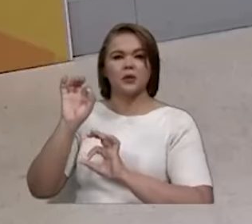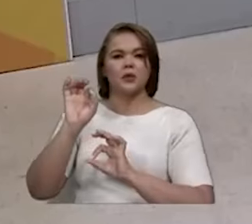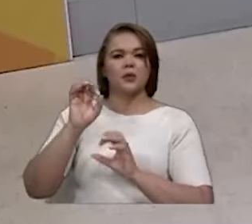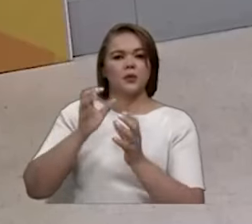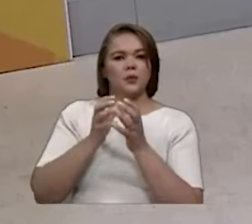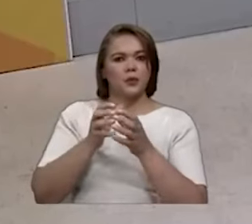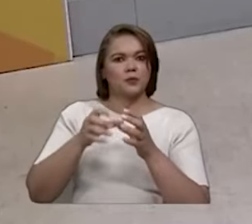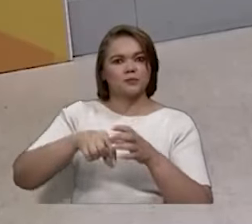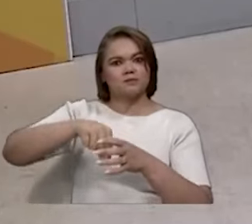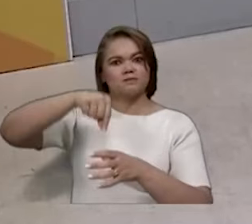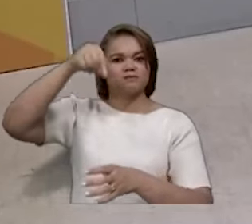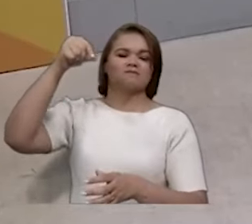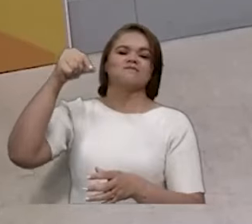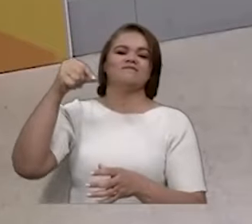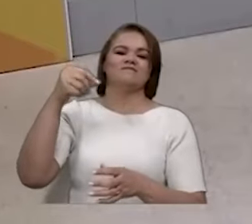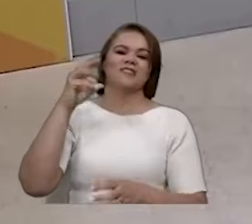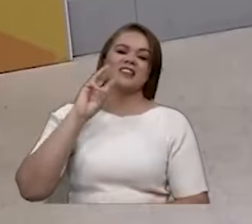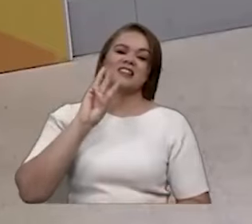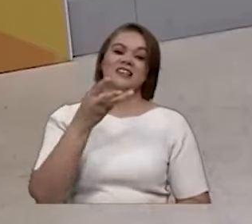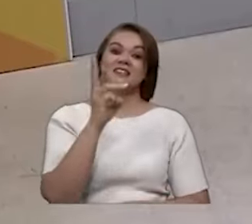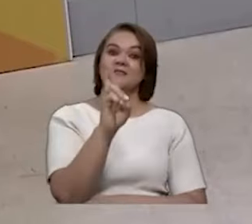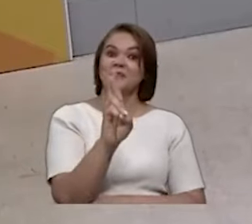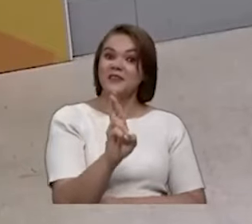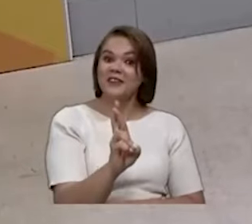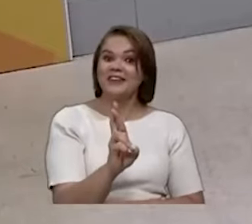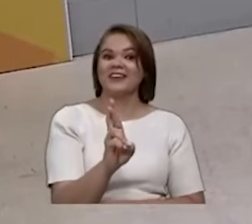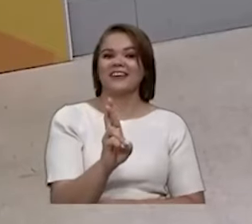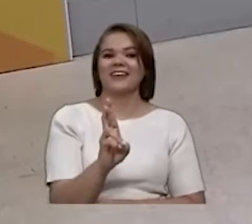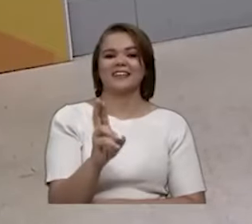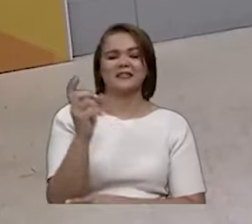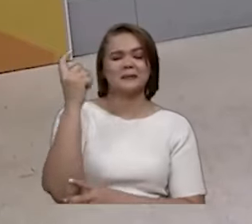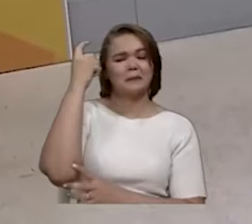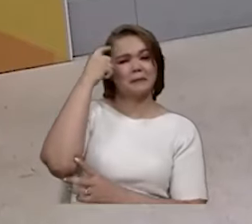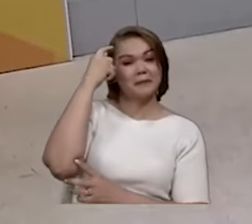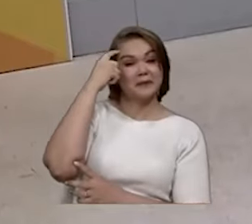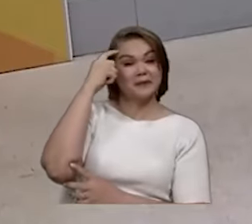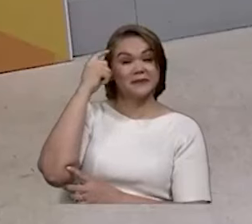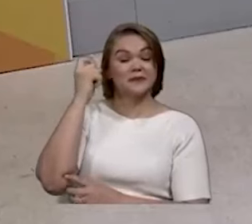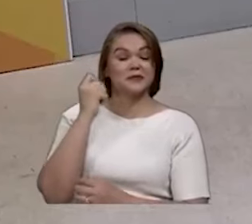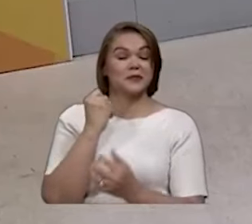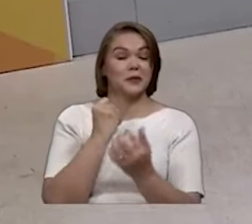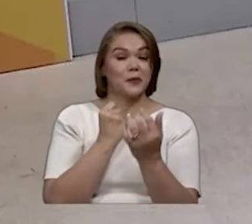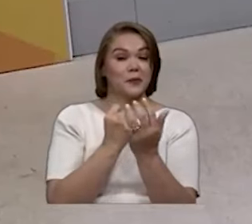de R$3.000. Ui, ui, ui! Imagina você adquirir